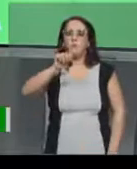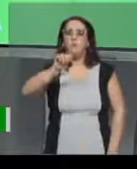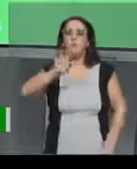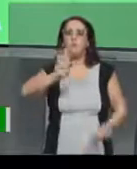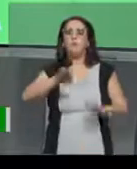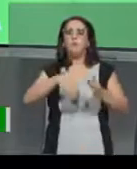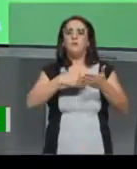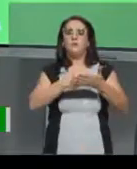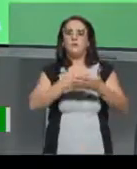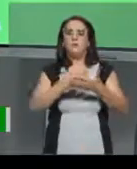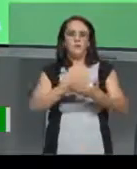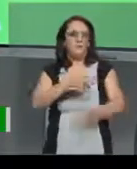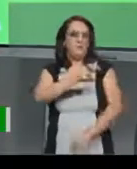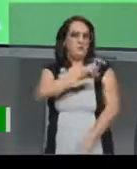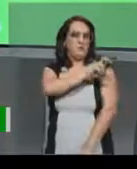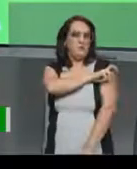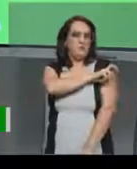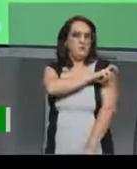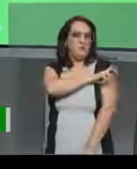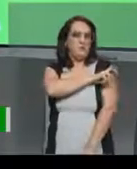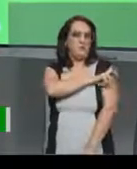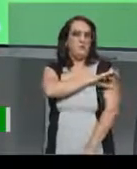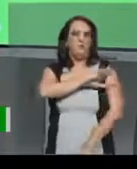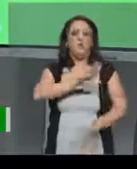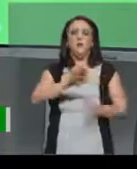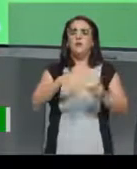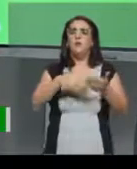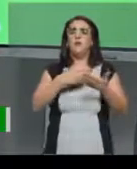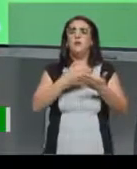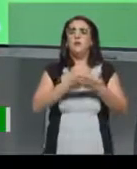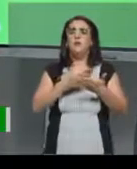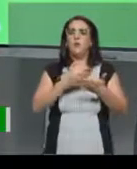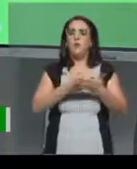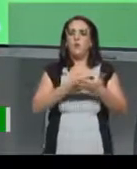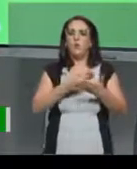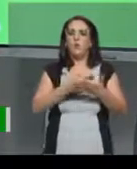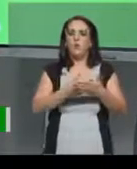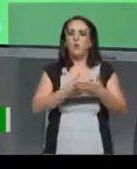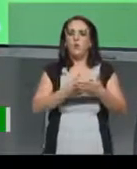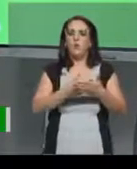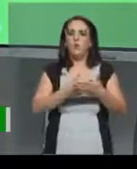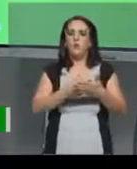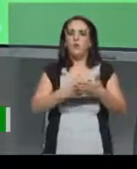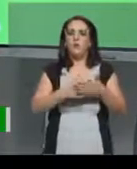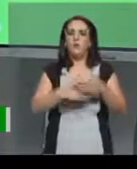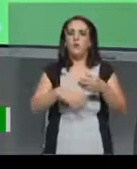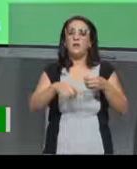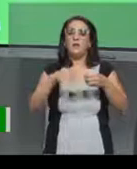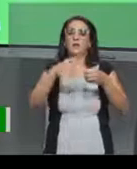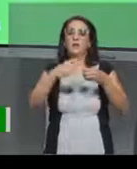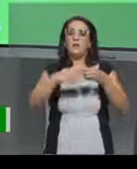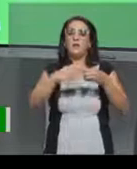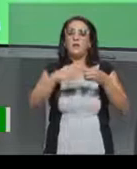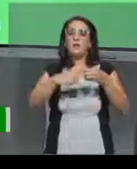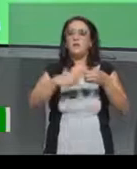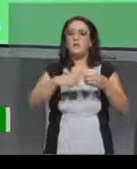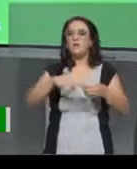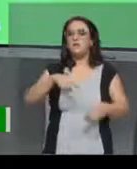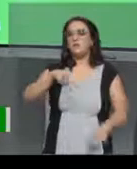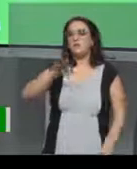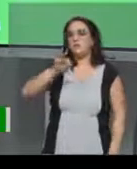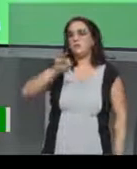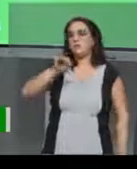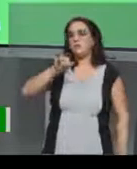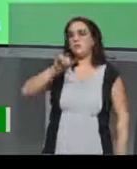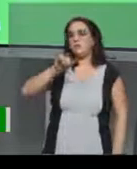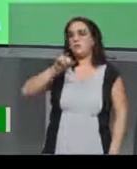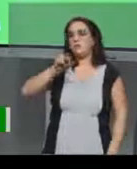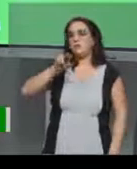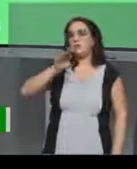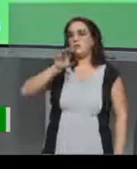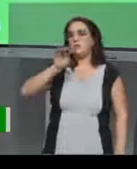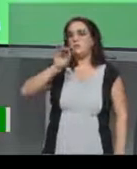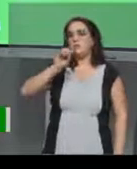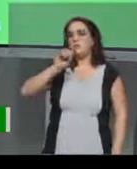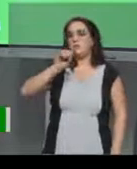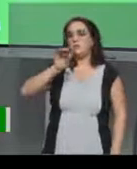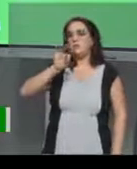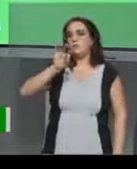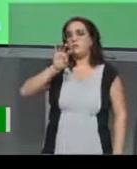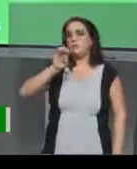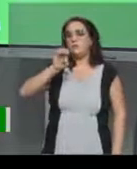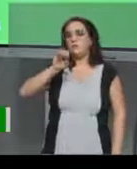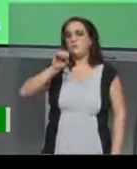do 5º ano da Escola Estadual Getúlio Vargas, município de Timóteo. Professora Ludmila, todas as